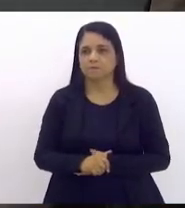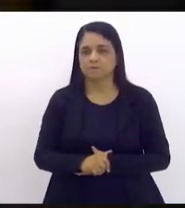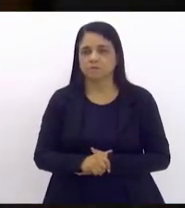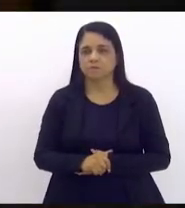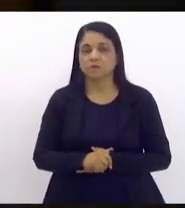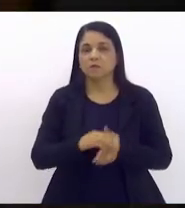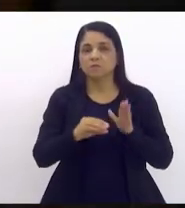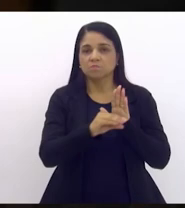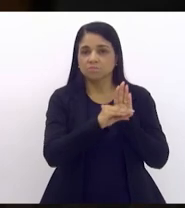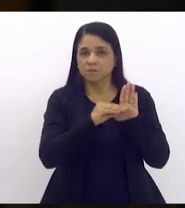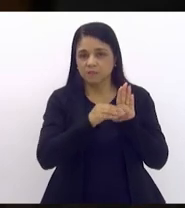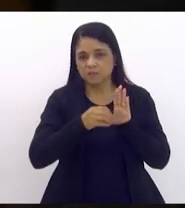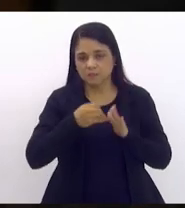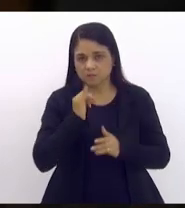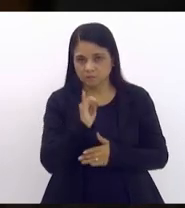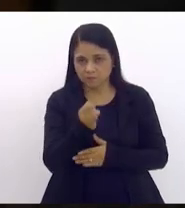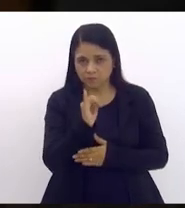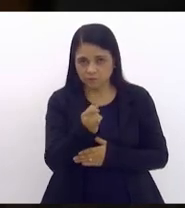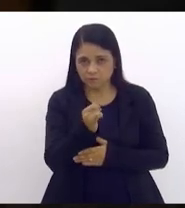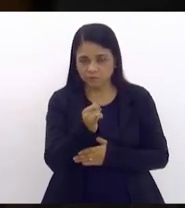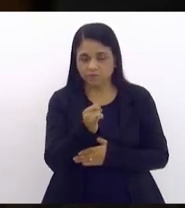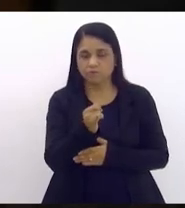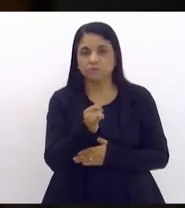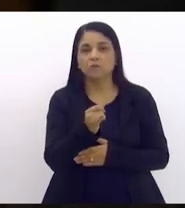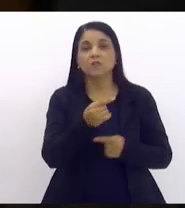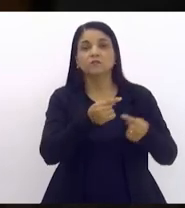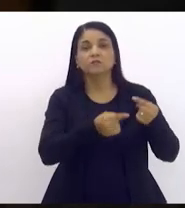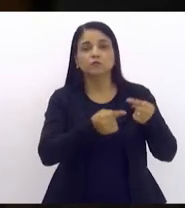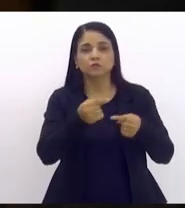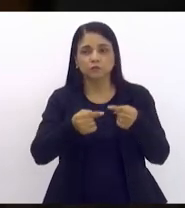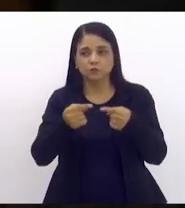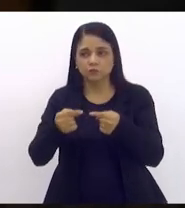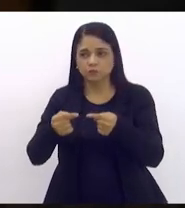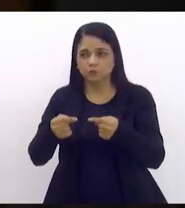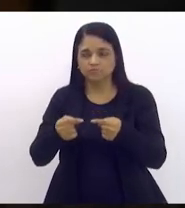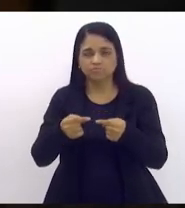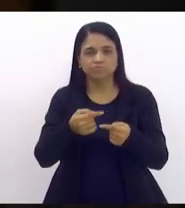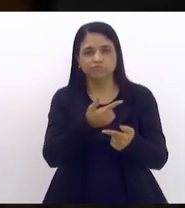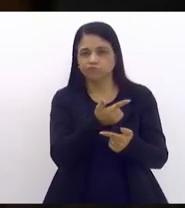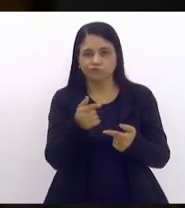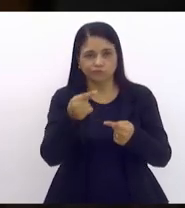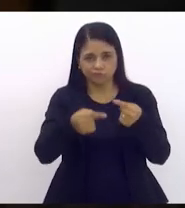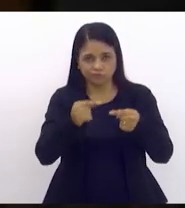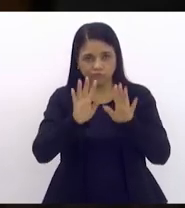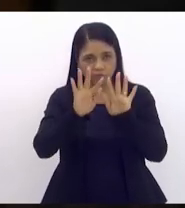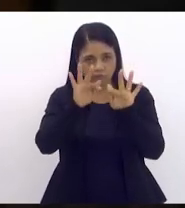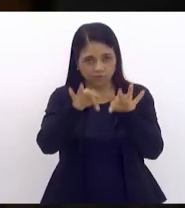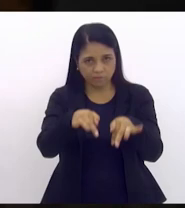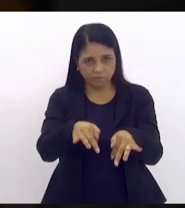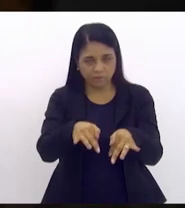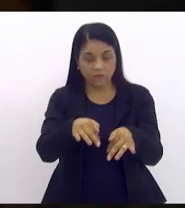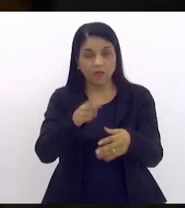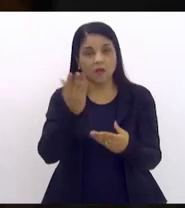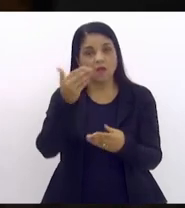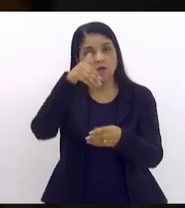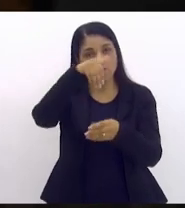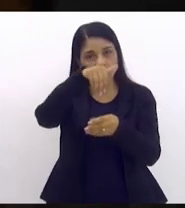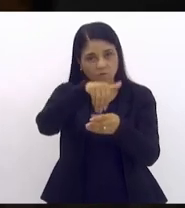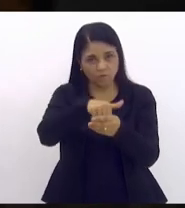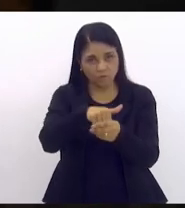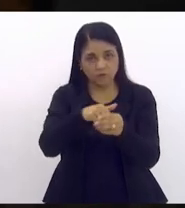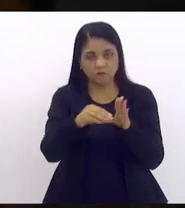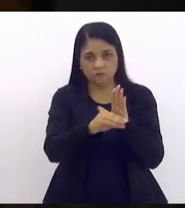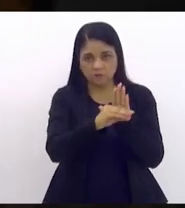Com os pareceres emitidos, em discussão, não havendo quem queira discutir, encerrada a discussão, em votação